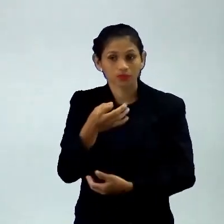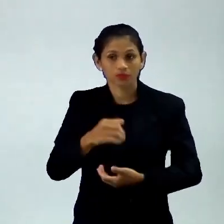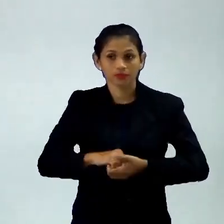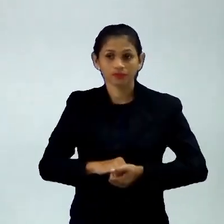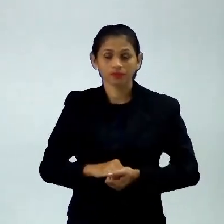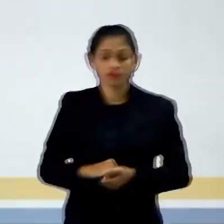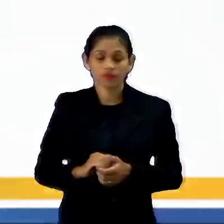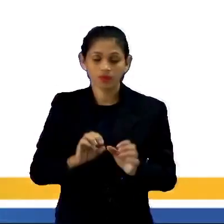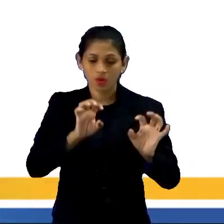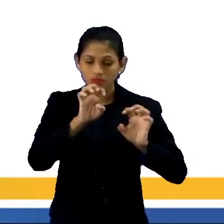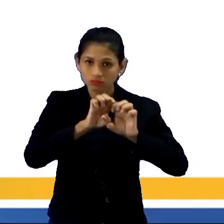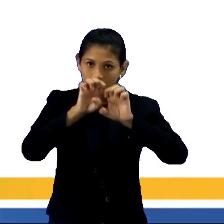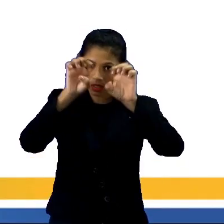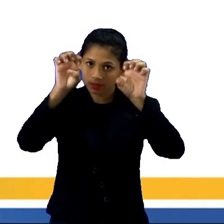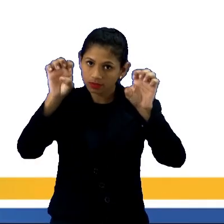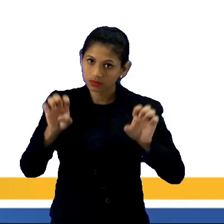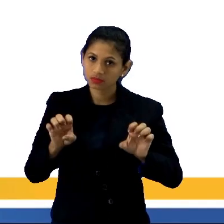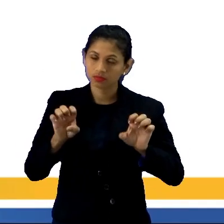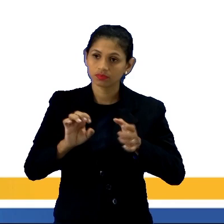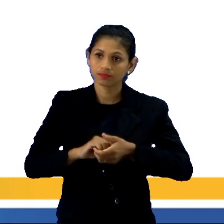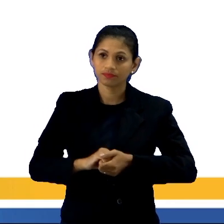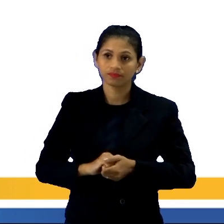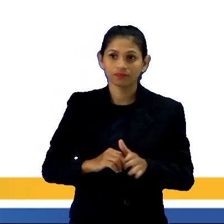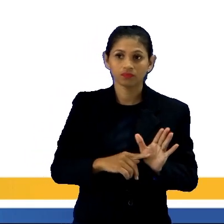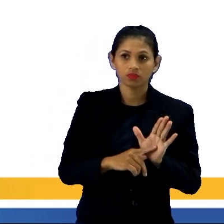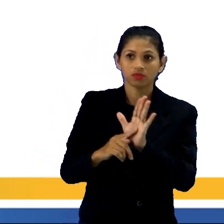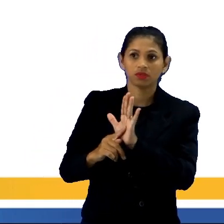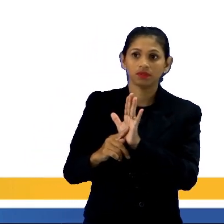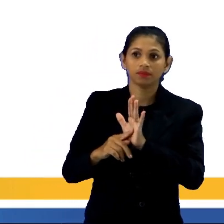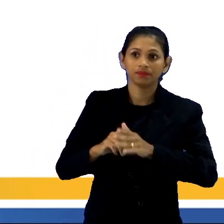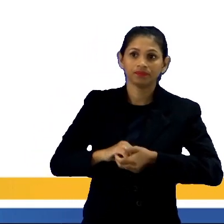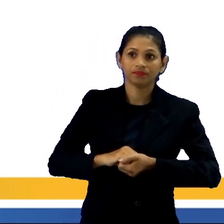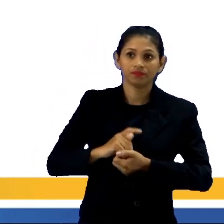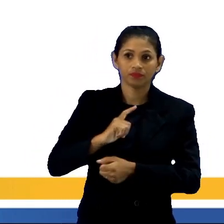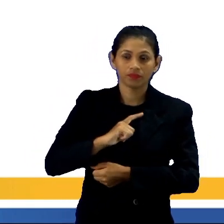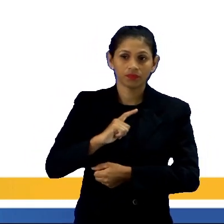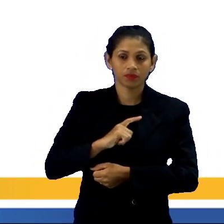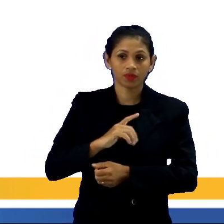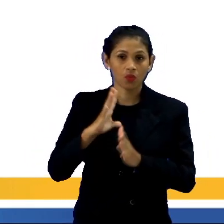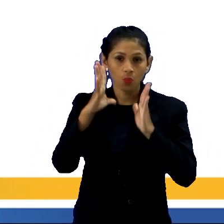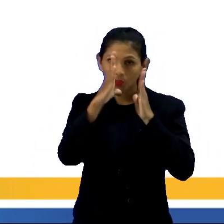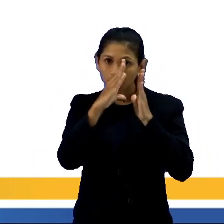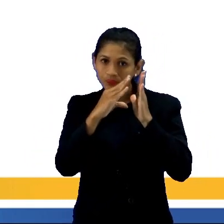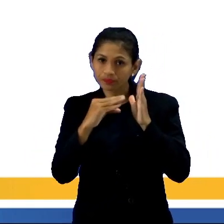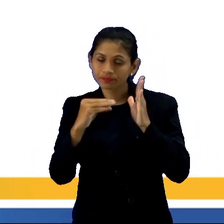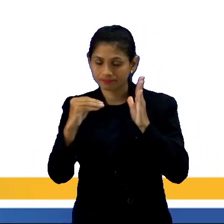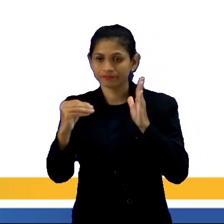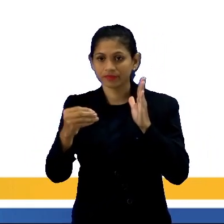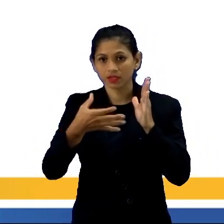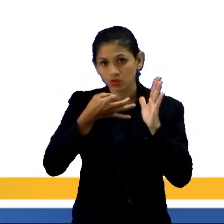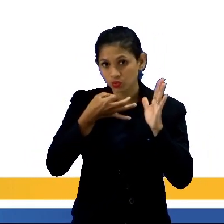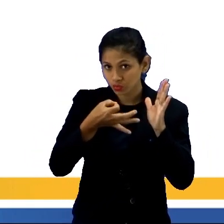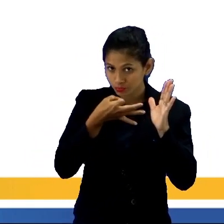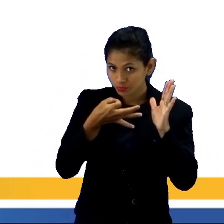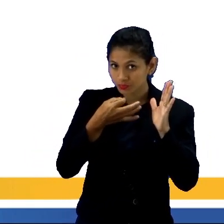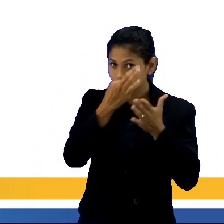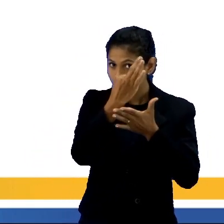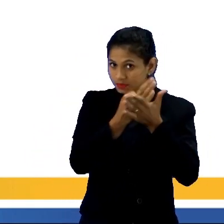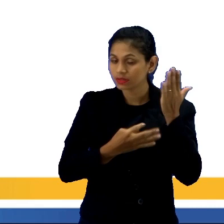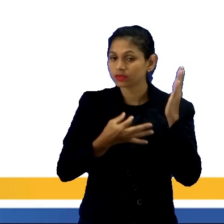pouquinho como ele se organiza. Olha só na tela de vocês. Tem aí um modelo de um artigo de opinião, tá